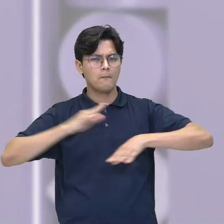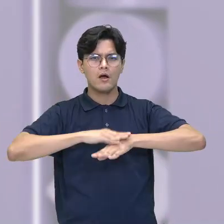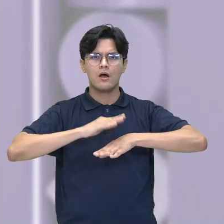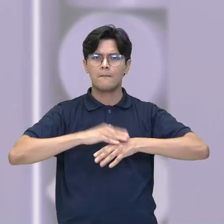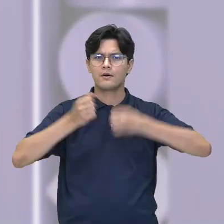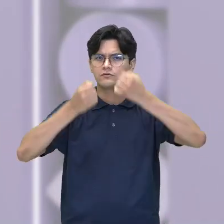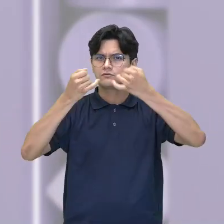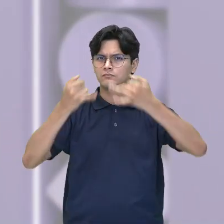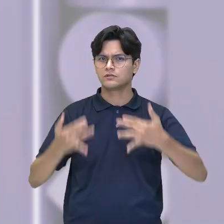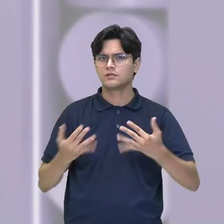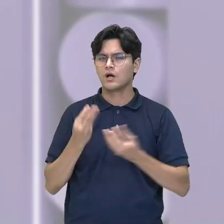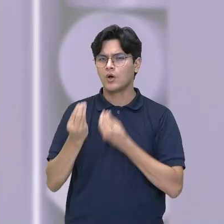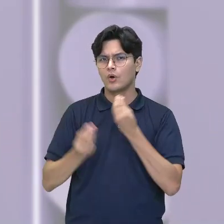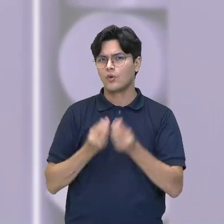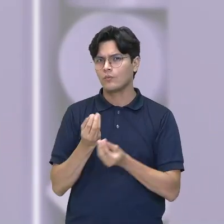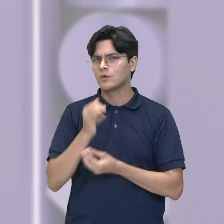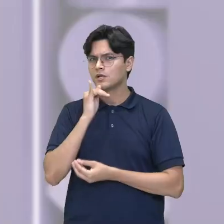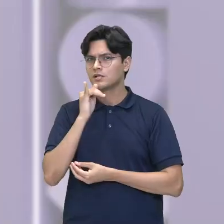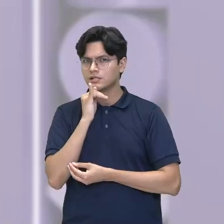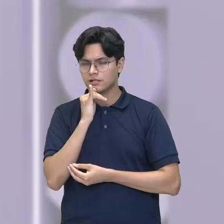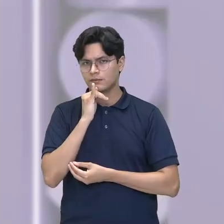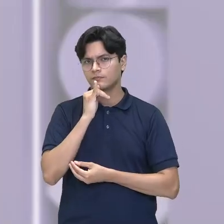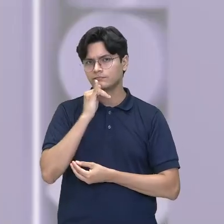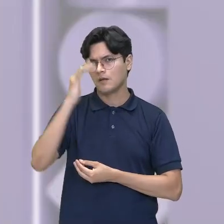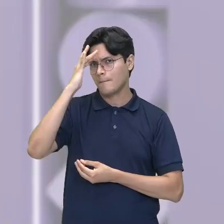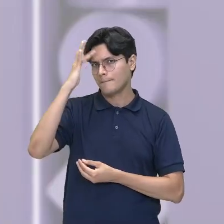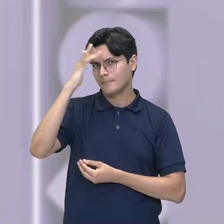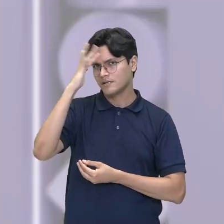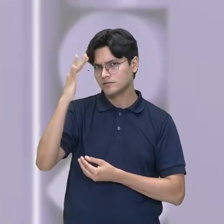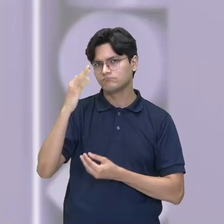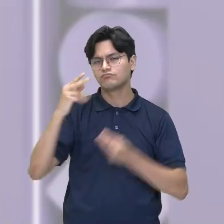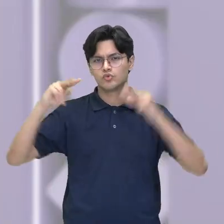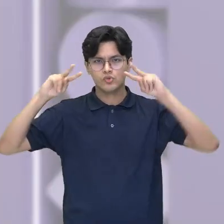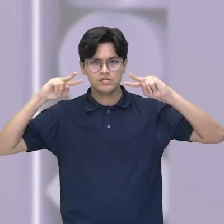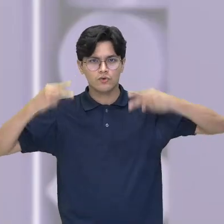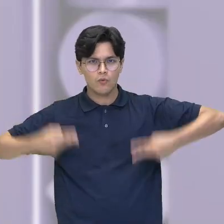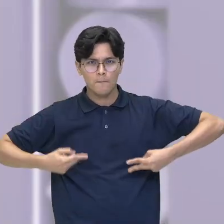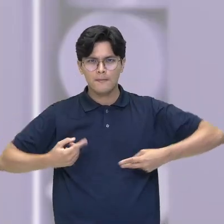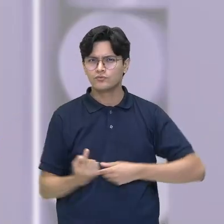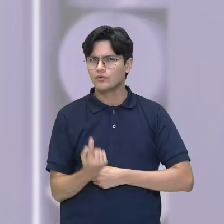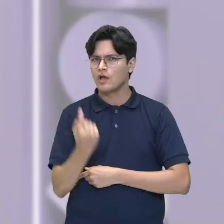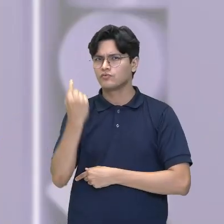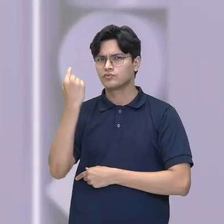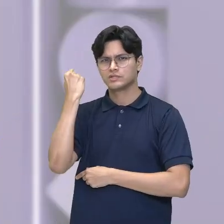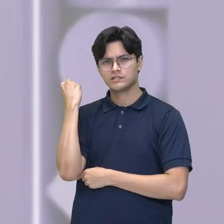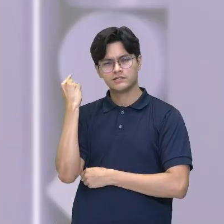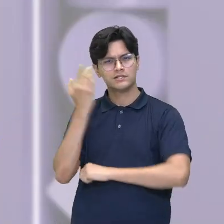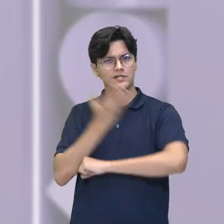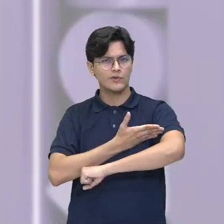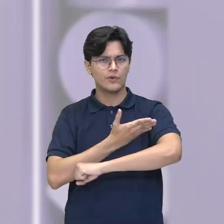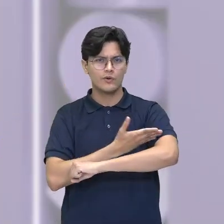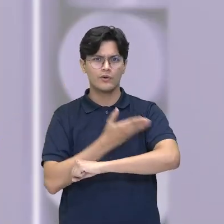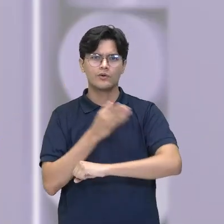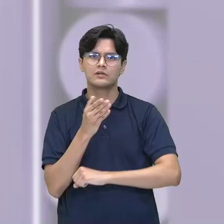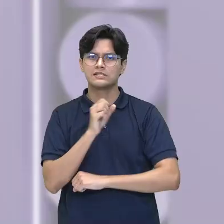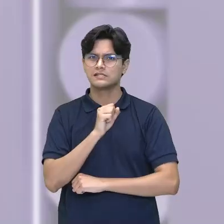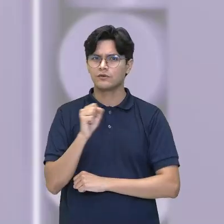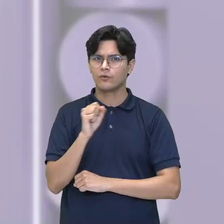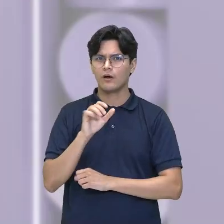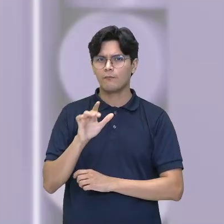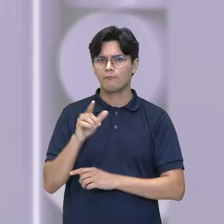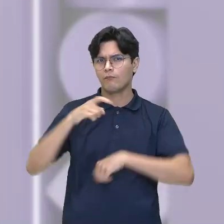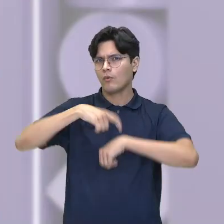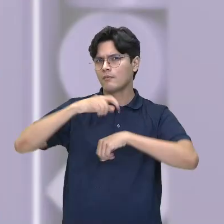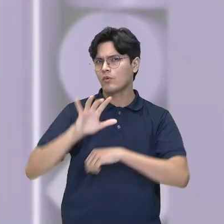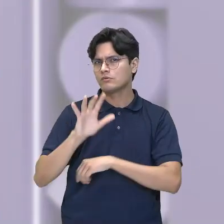verdadeiros tabus. Para pensar no ser humano pré-histórico, quando ele se confrontava, por exemplo, com o fenômeno da morte,